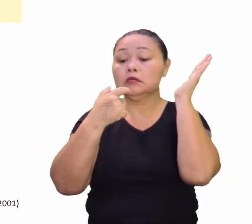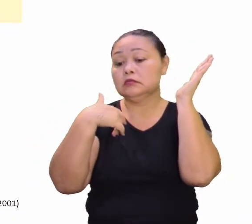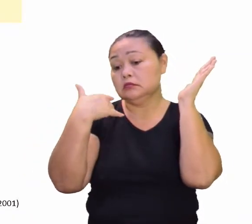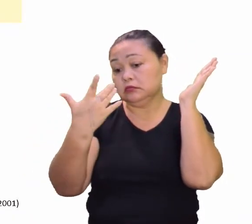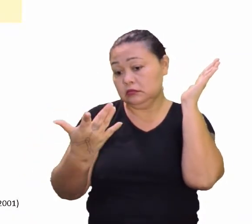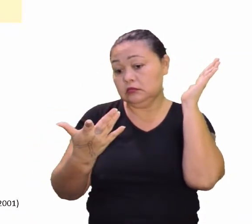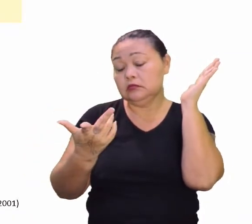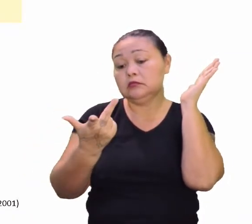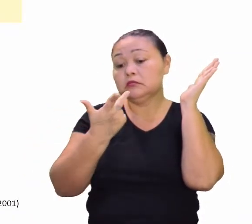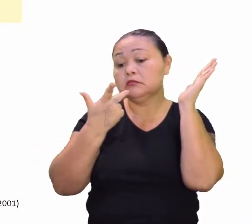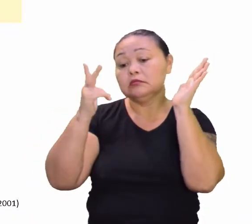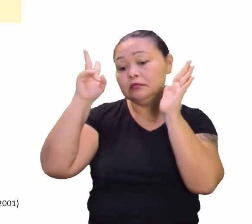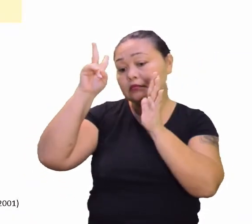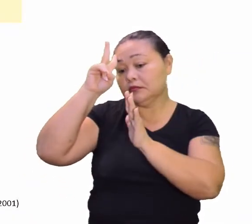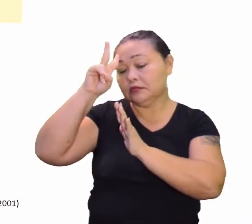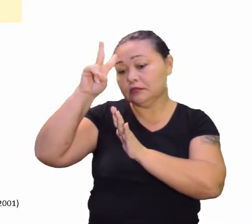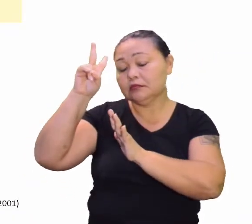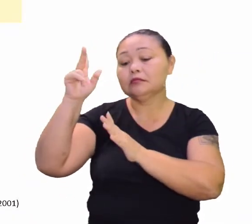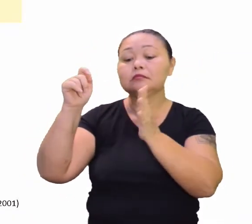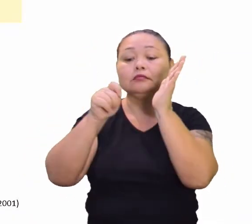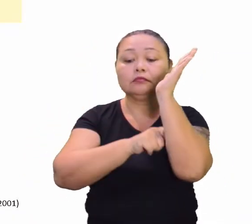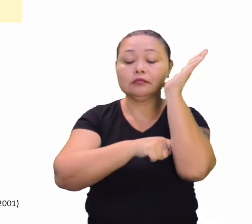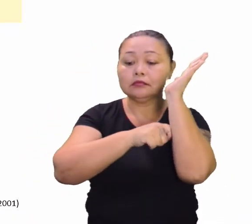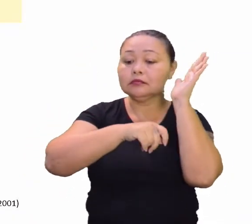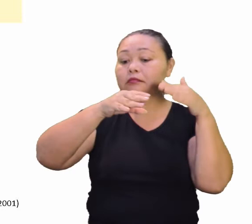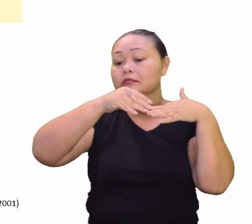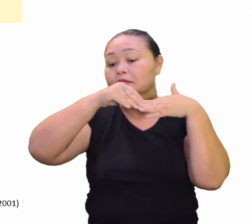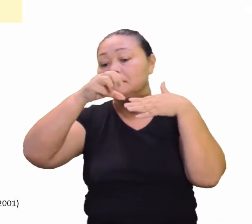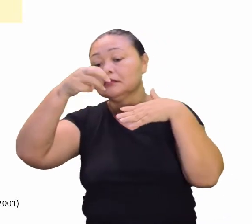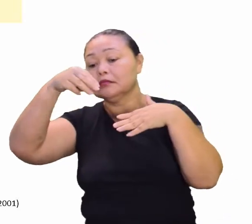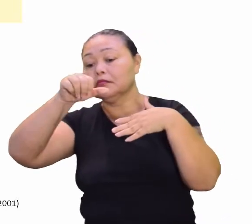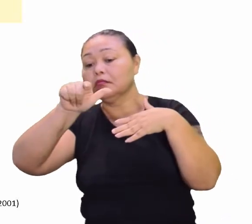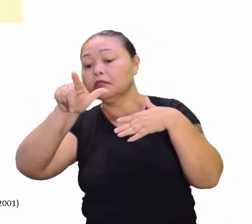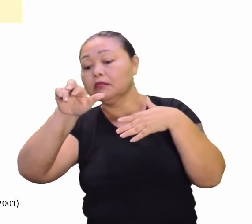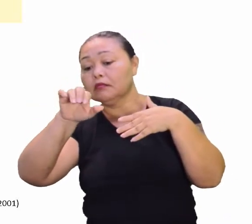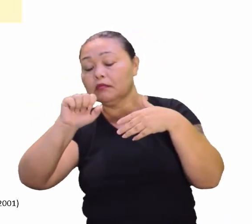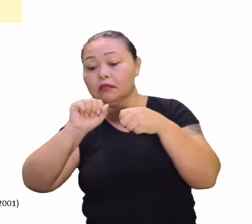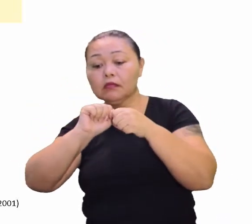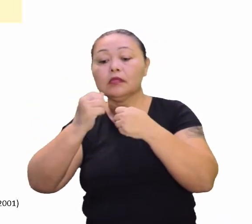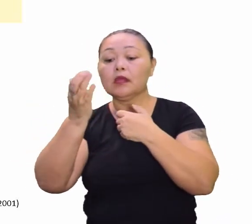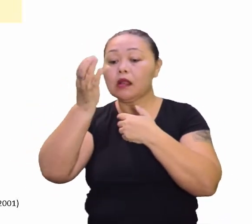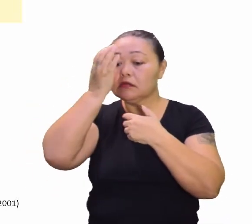e aí contamos também essa história, que essa borracha foi levada para Malásia. Biopirataria. A